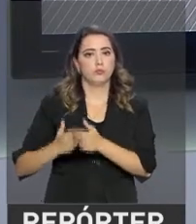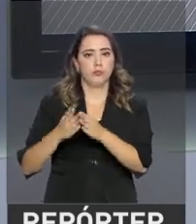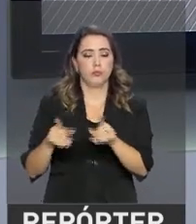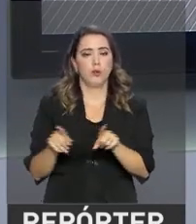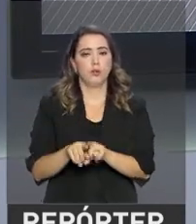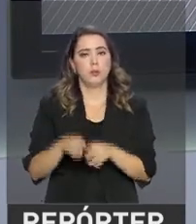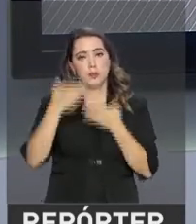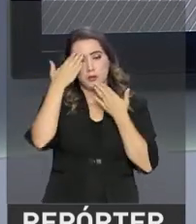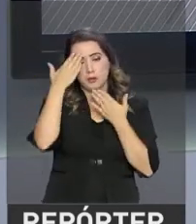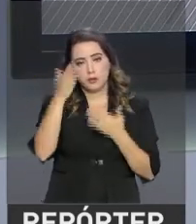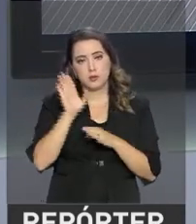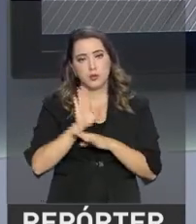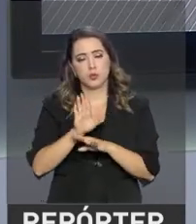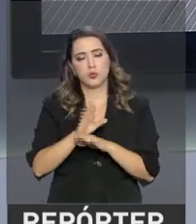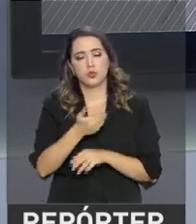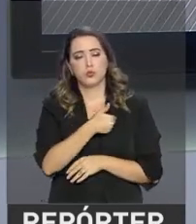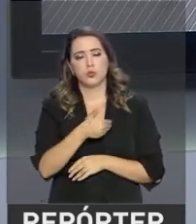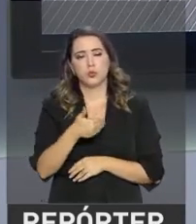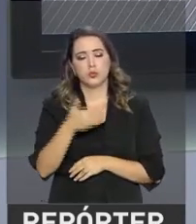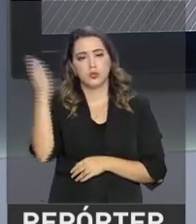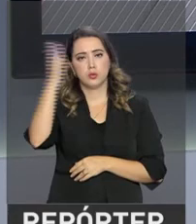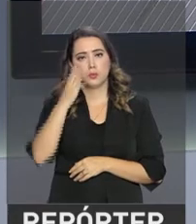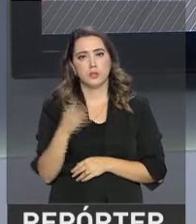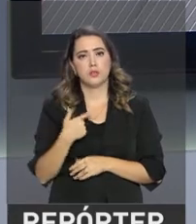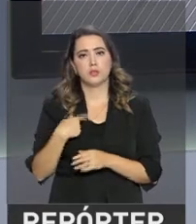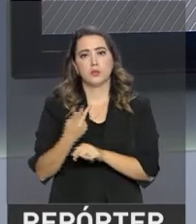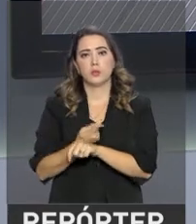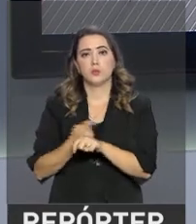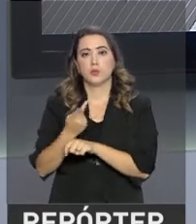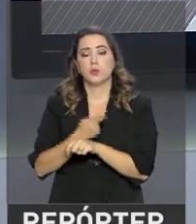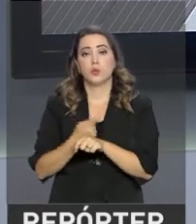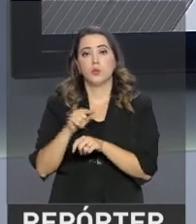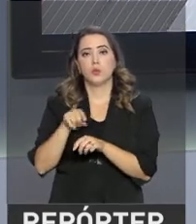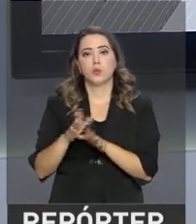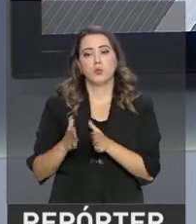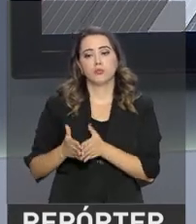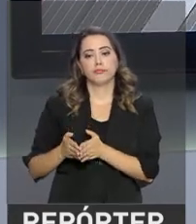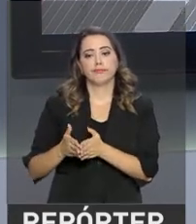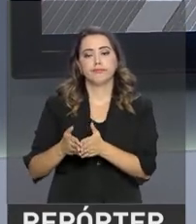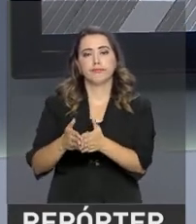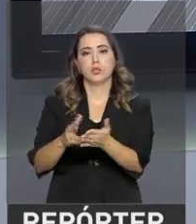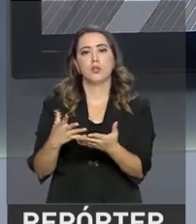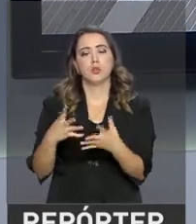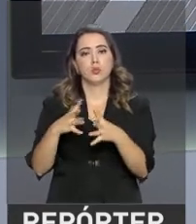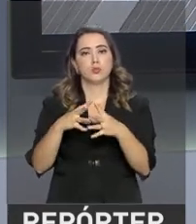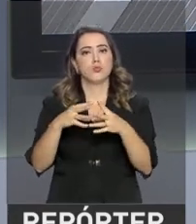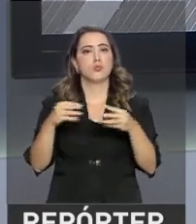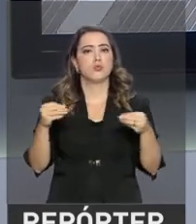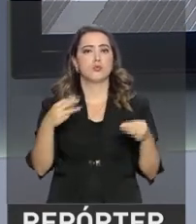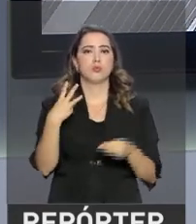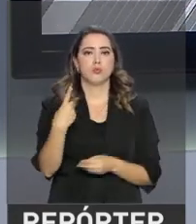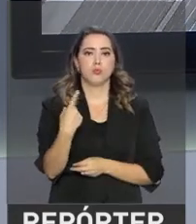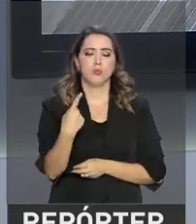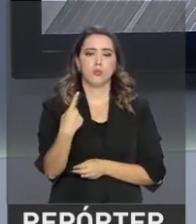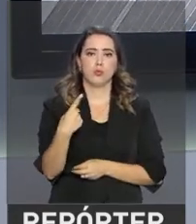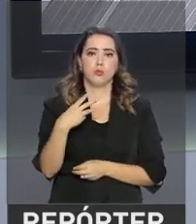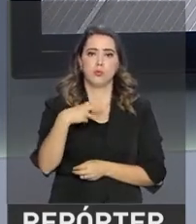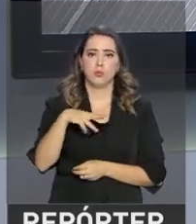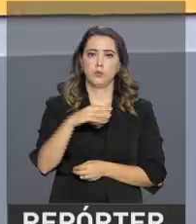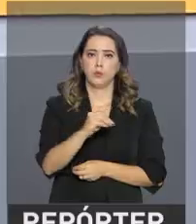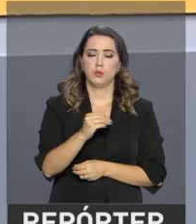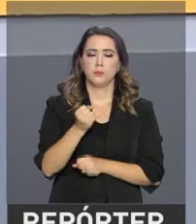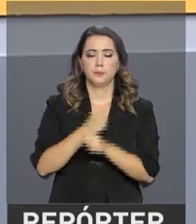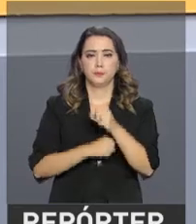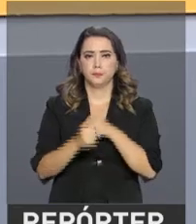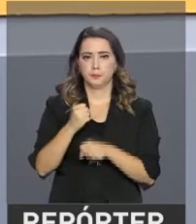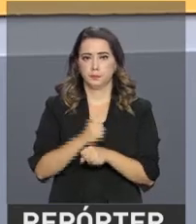agradeceu o apoio brasileiro na busca pelo cargueiro coreano estelar desde que desapareceu em 31 de março do ano passado